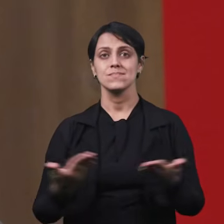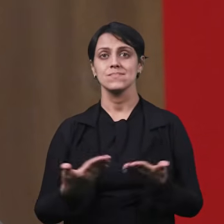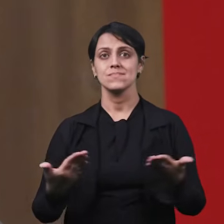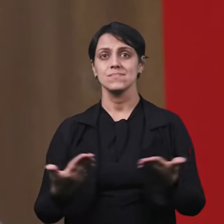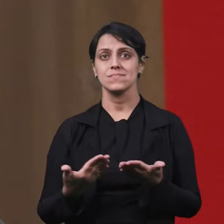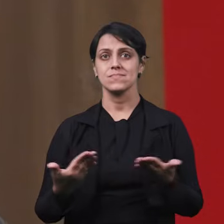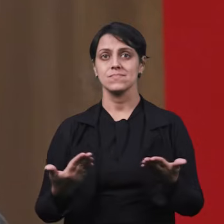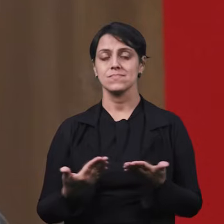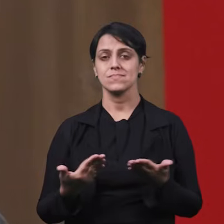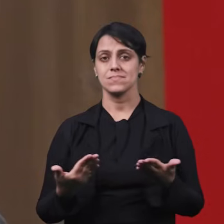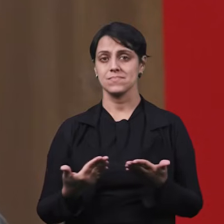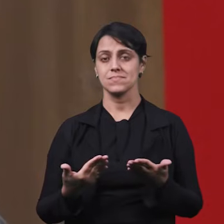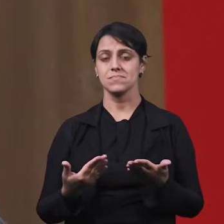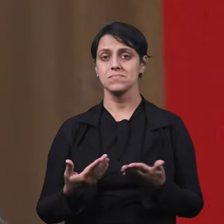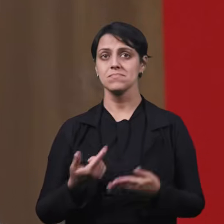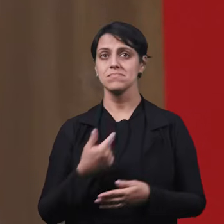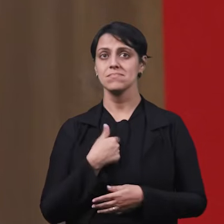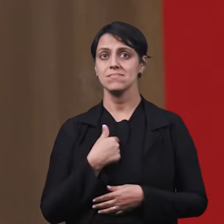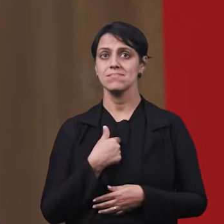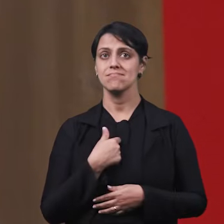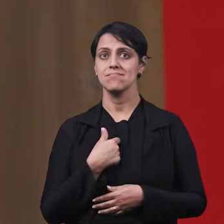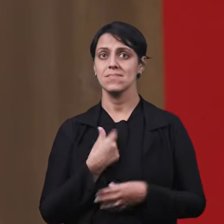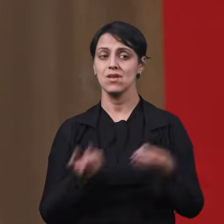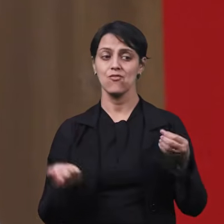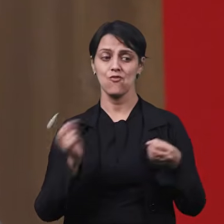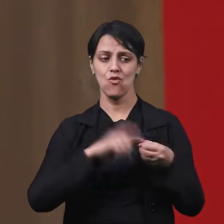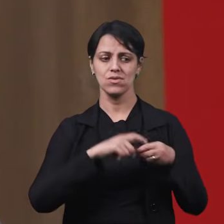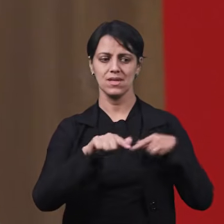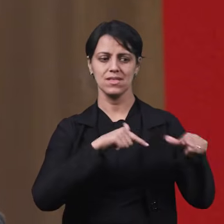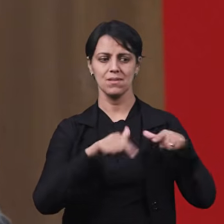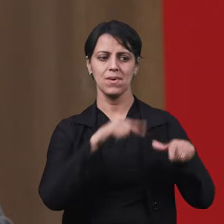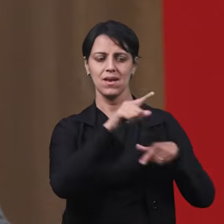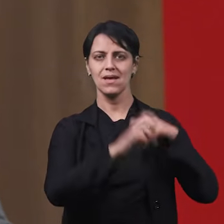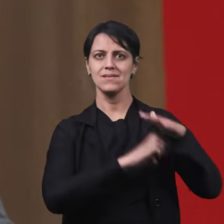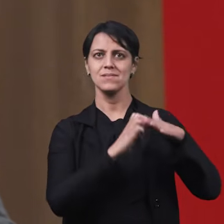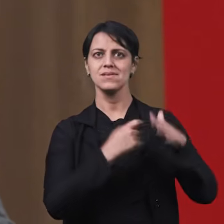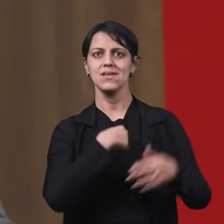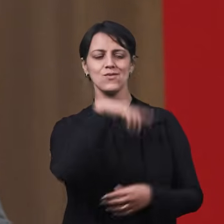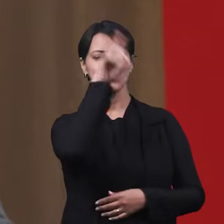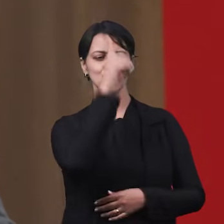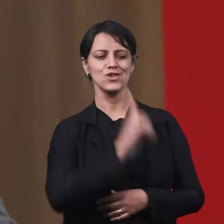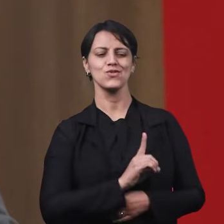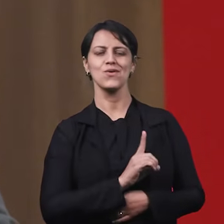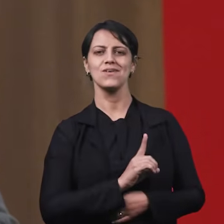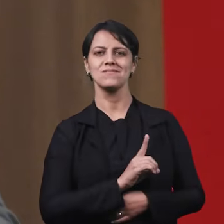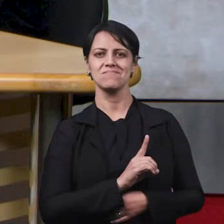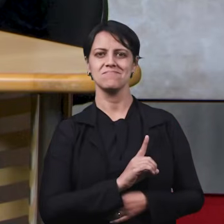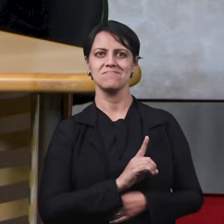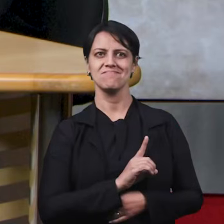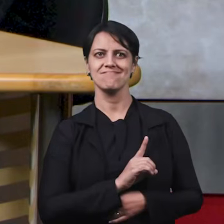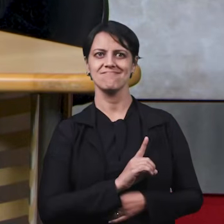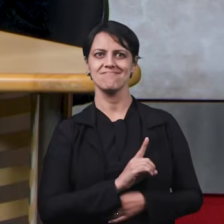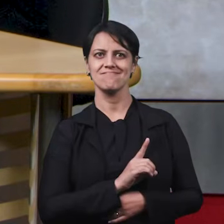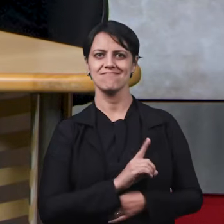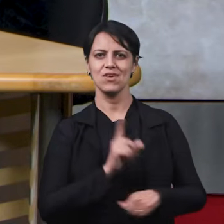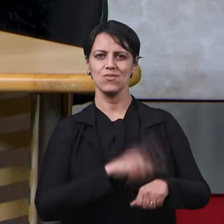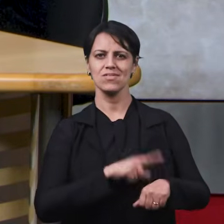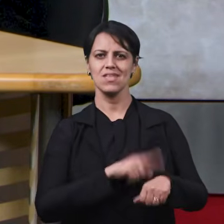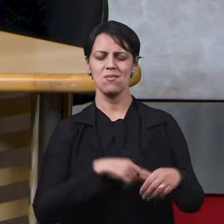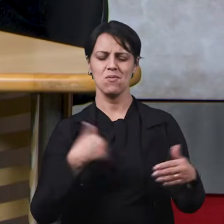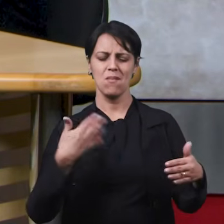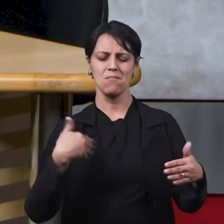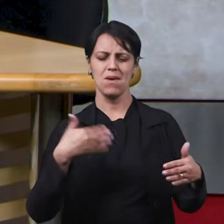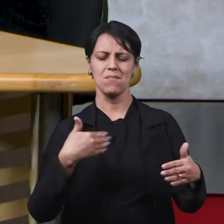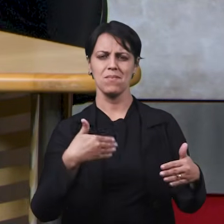hoje eu estou de volta dentro dessa empresa com o status de diretor. Glória a Deus. O tempo passou.